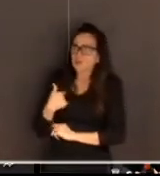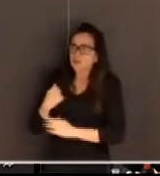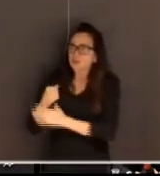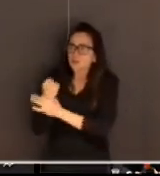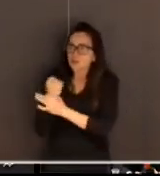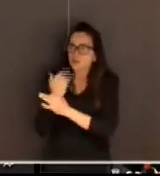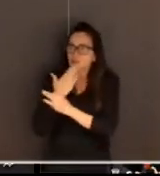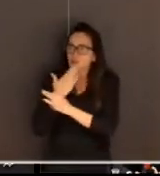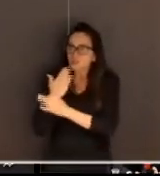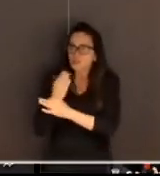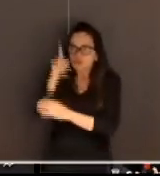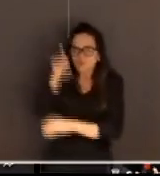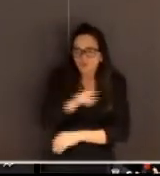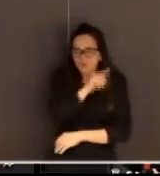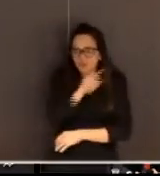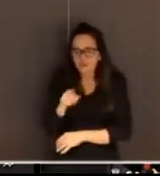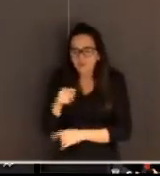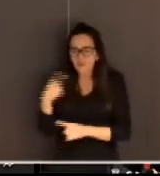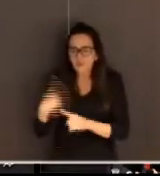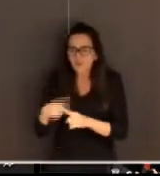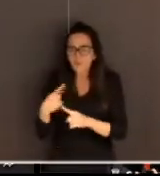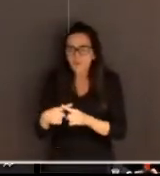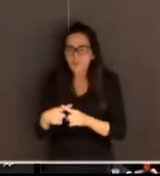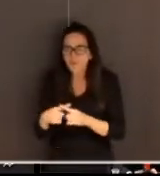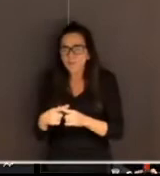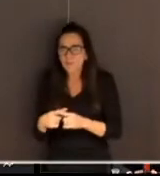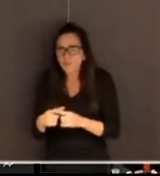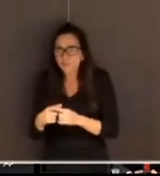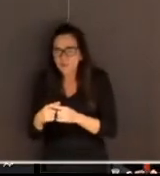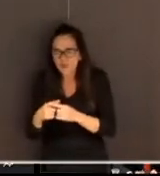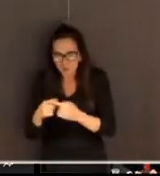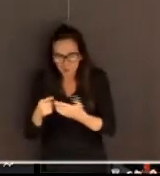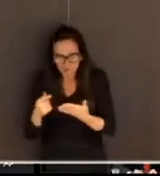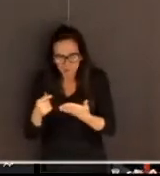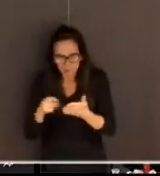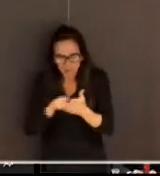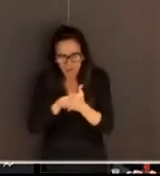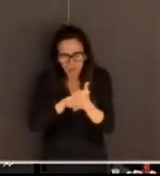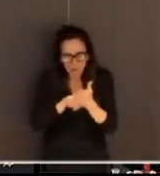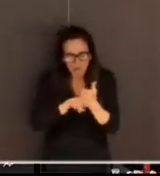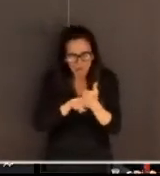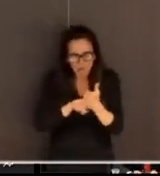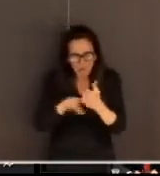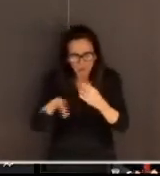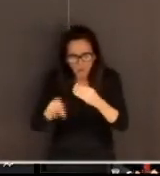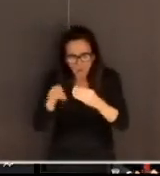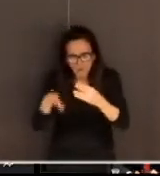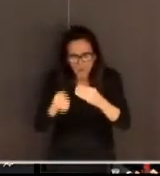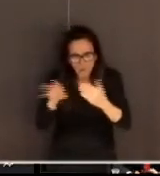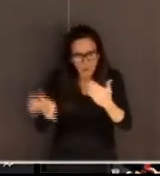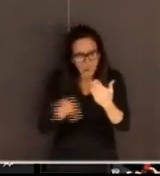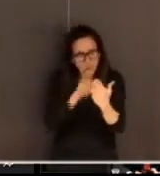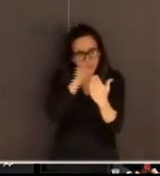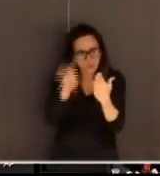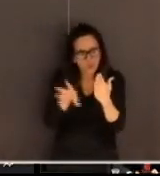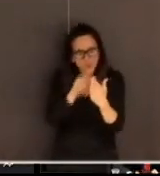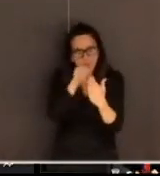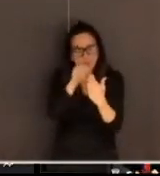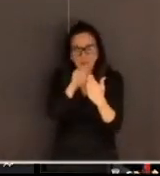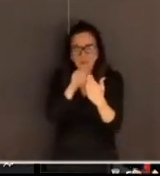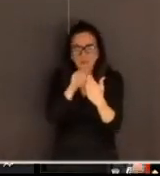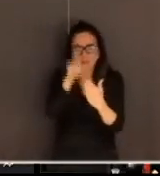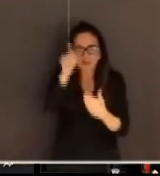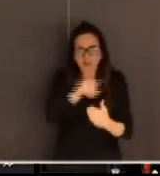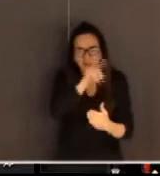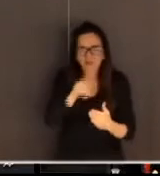porque não foi a quesitação elaborada da melhor forma. Nós não anulamos porque a quesitação não foi a